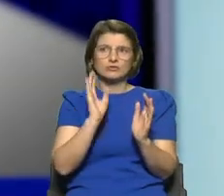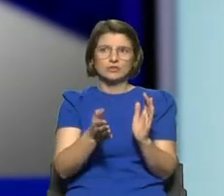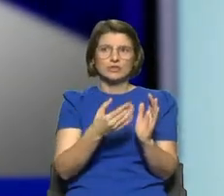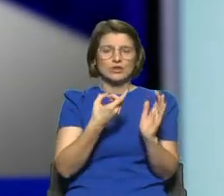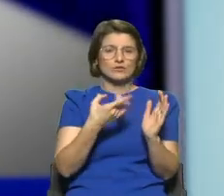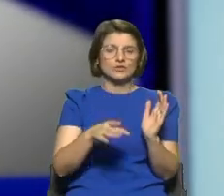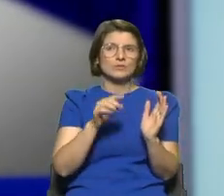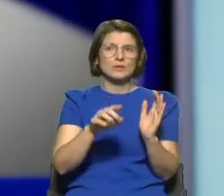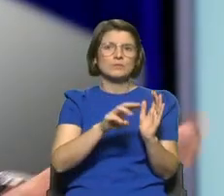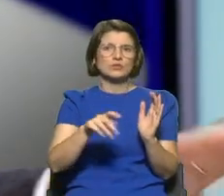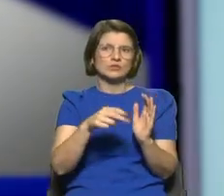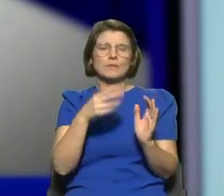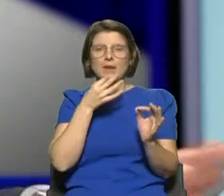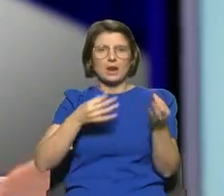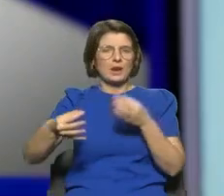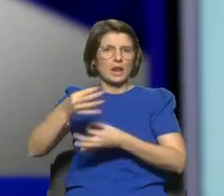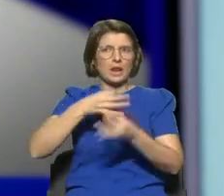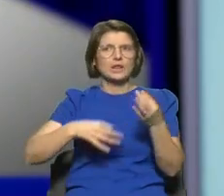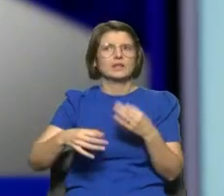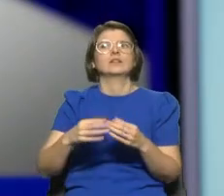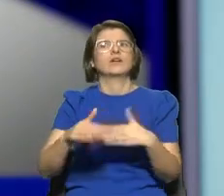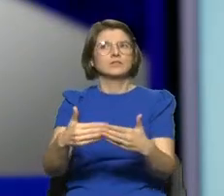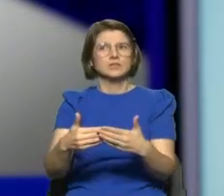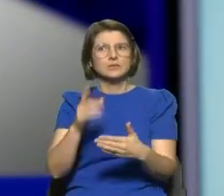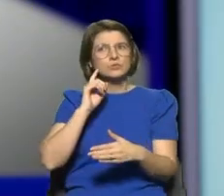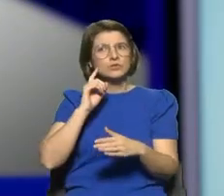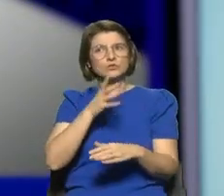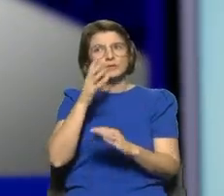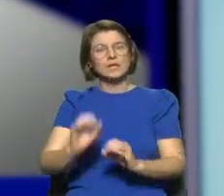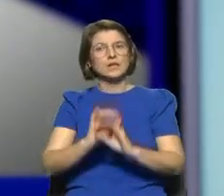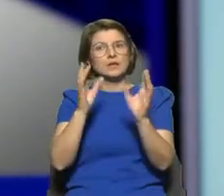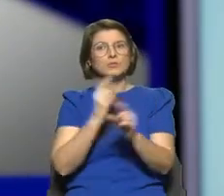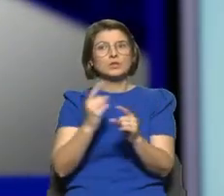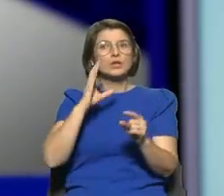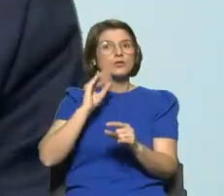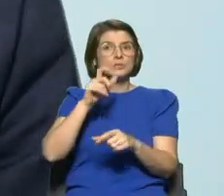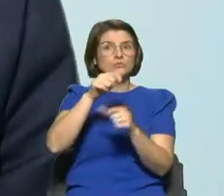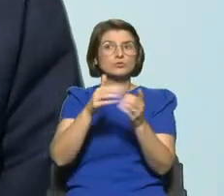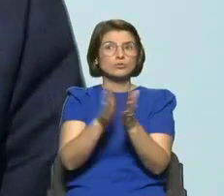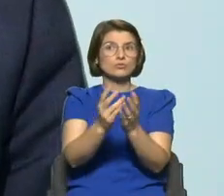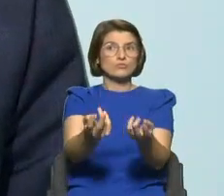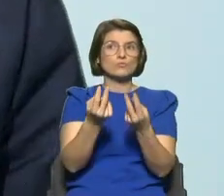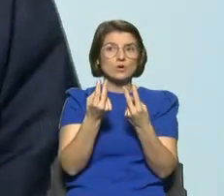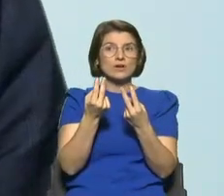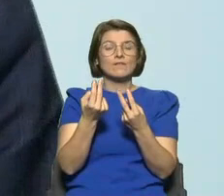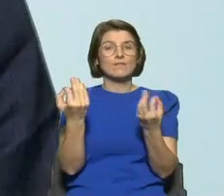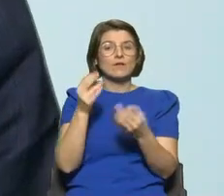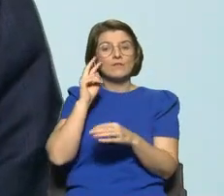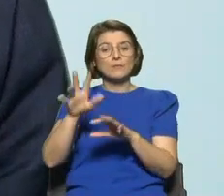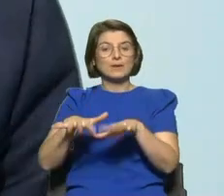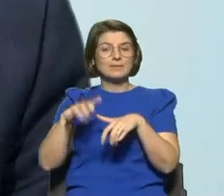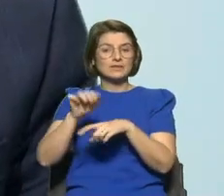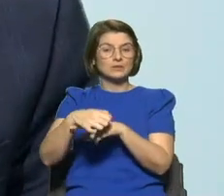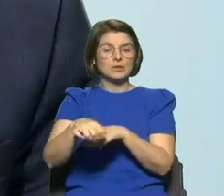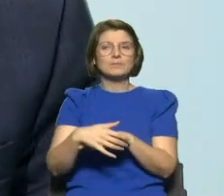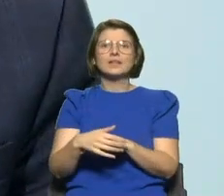mil foi explicada no Parlamento eu acho que é importante explicar aqui porque não sei se todas as pessoas que nos estão a acompanhar acompanhar o Parlamento em